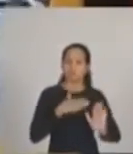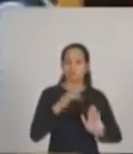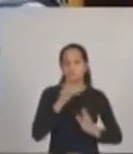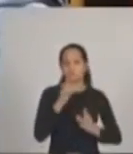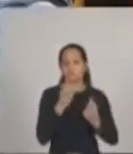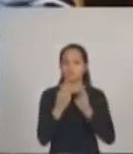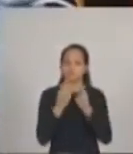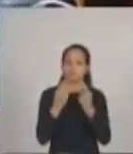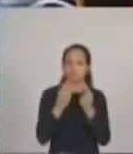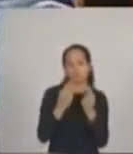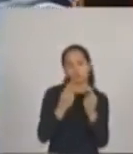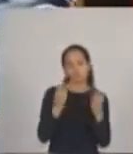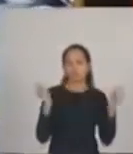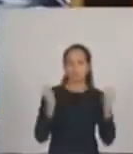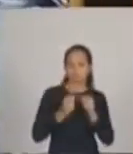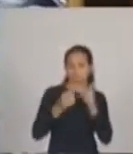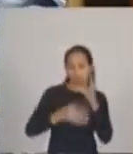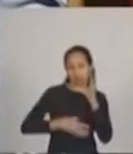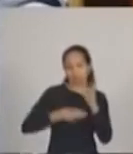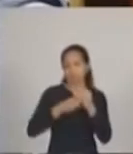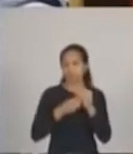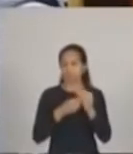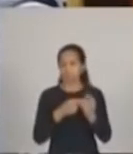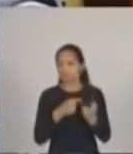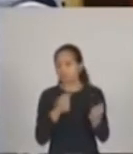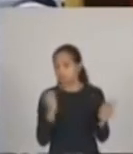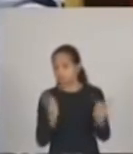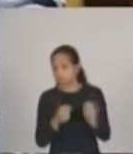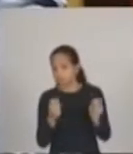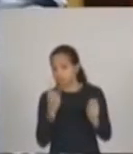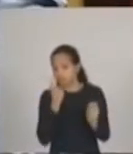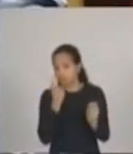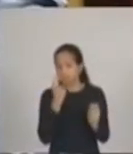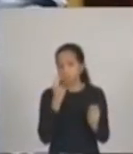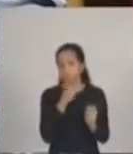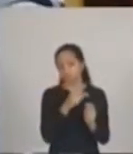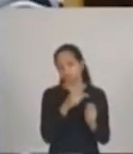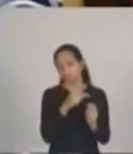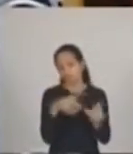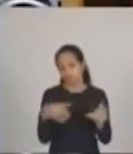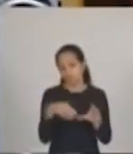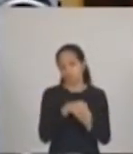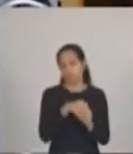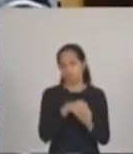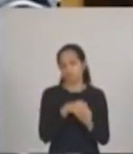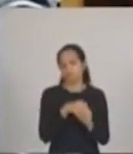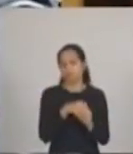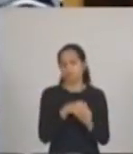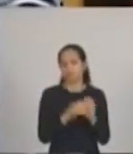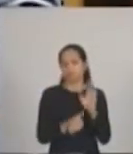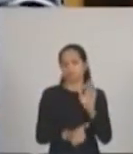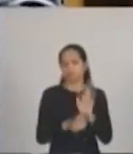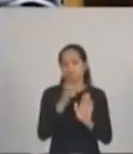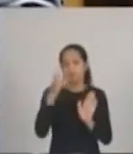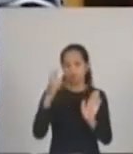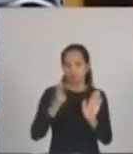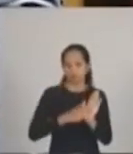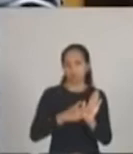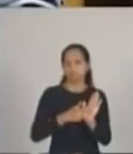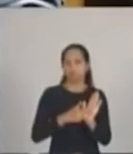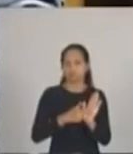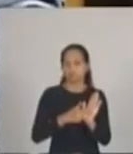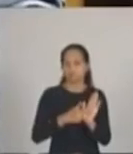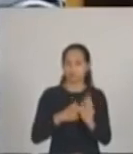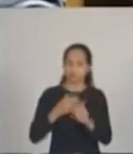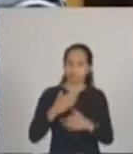diálogo, de repente, pode ser uma emenda à matéria. Primeiro registro, a